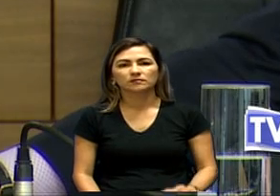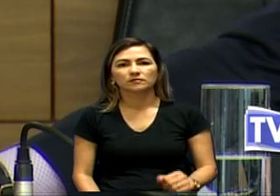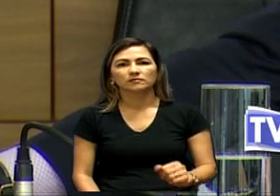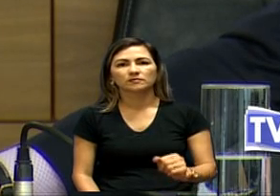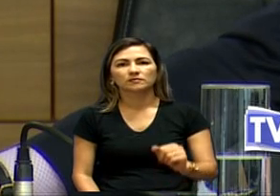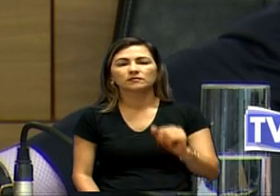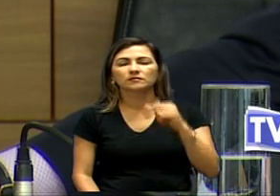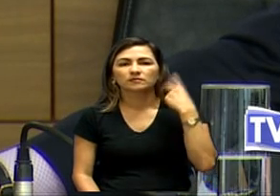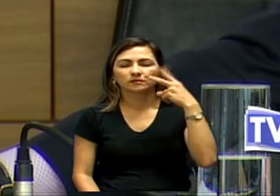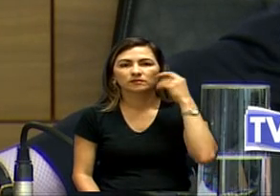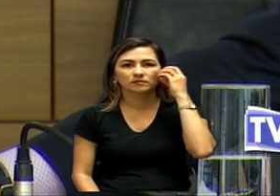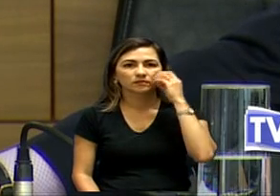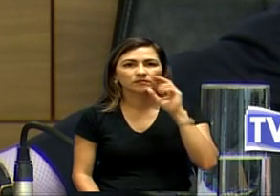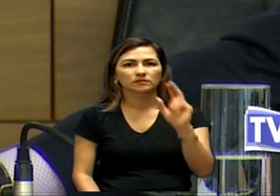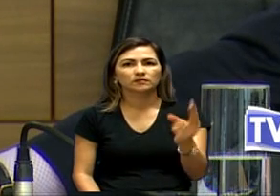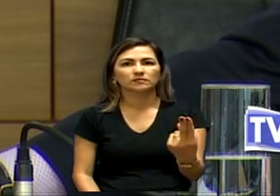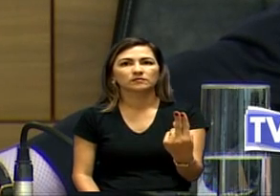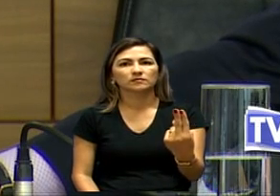Hudson Pessini.